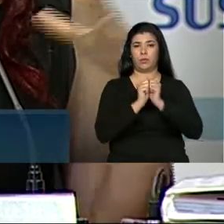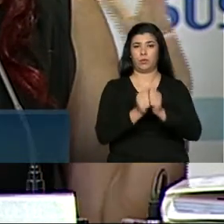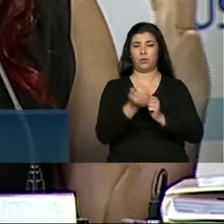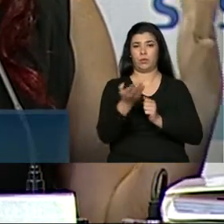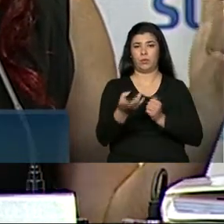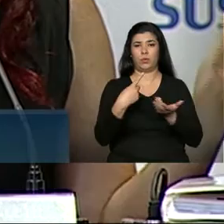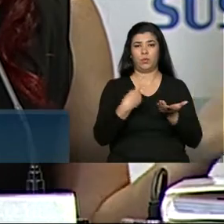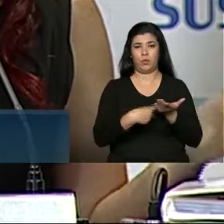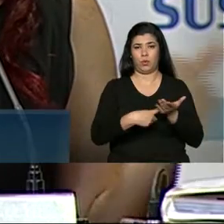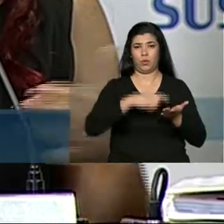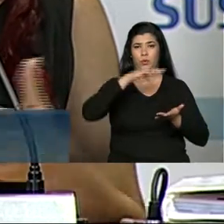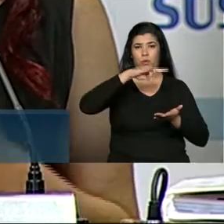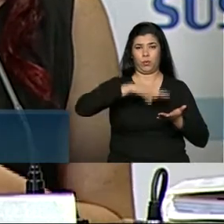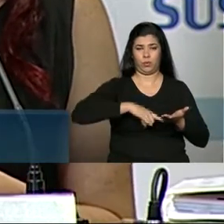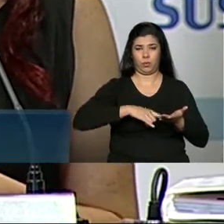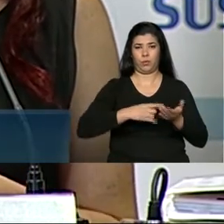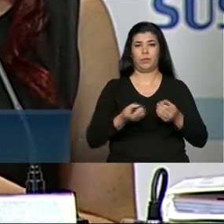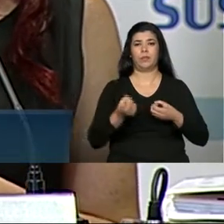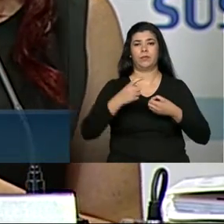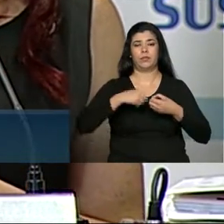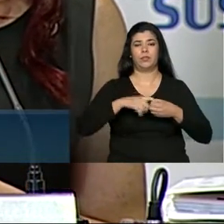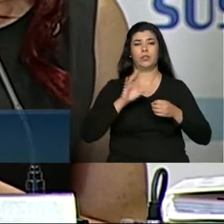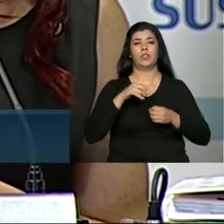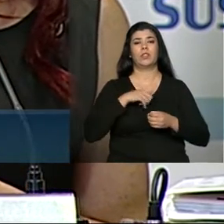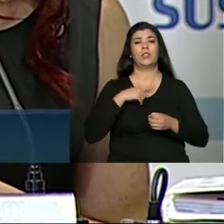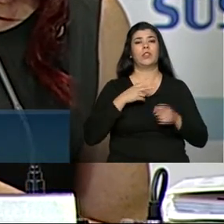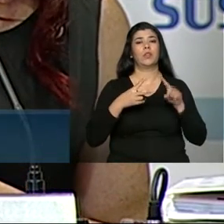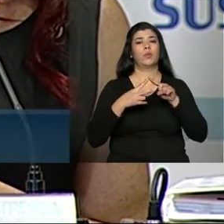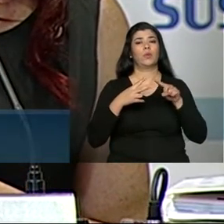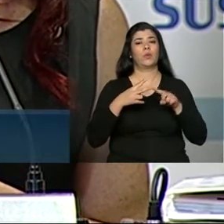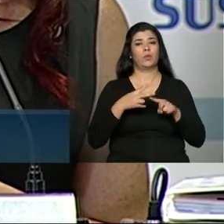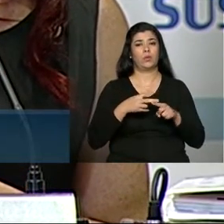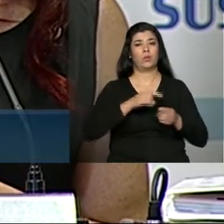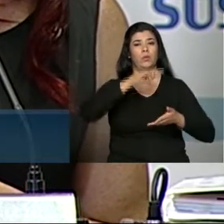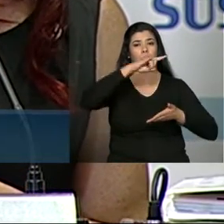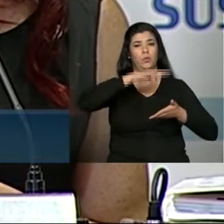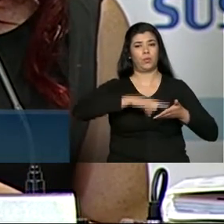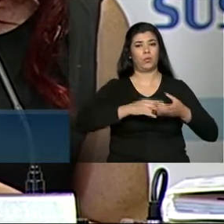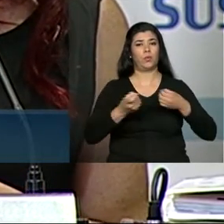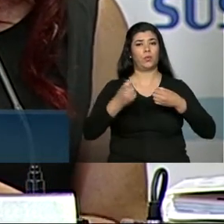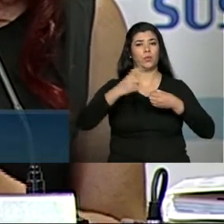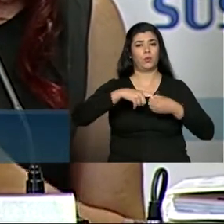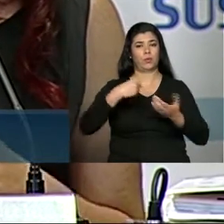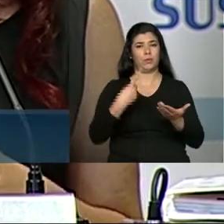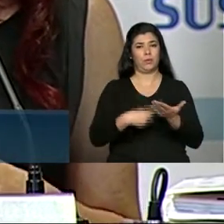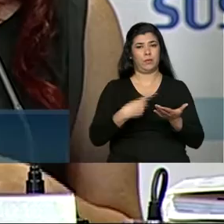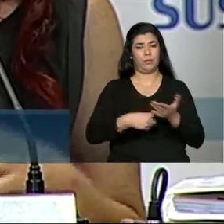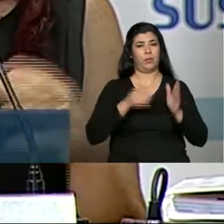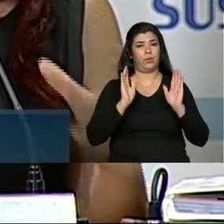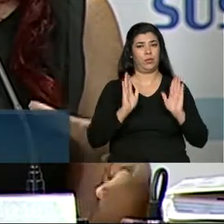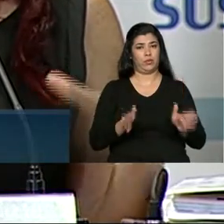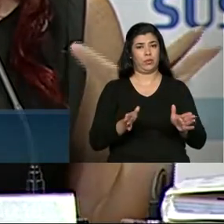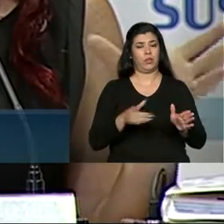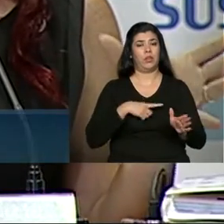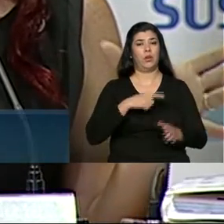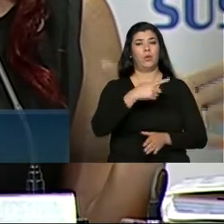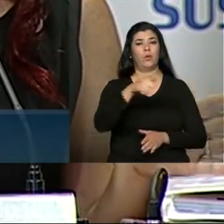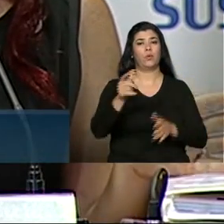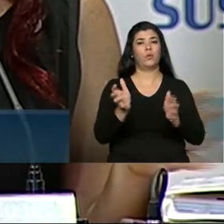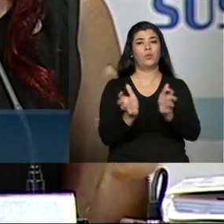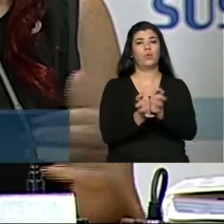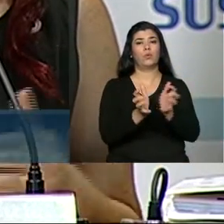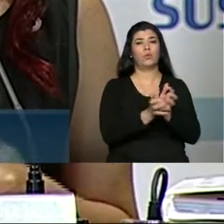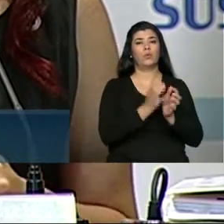nesse acordo de cooperação, já existem dois outros termos de compromisso firmados que envolvem outras categorias